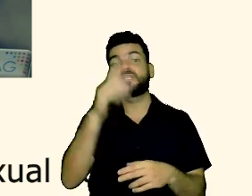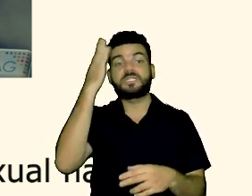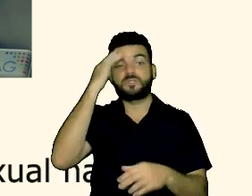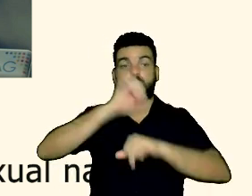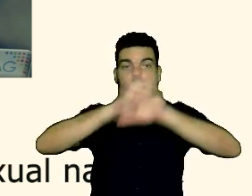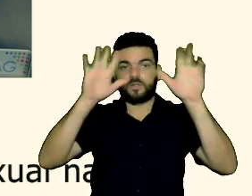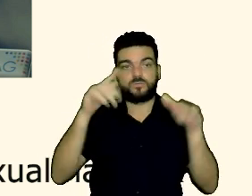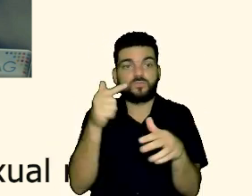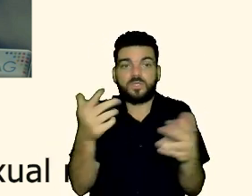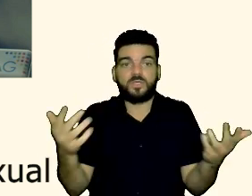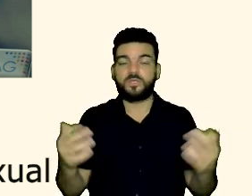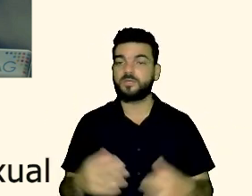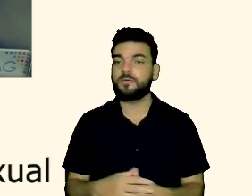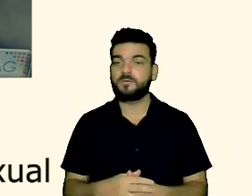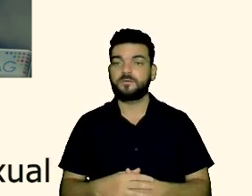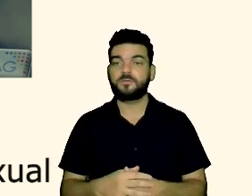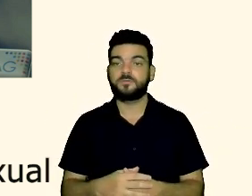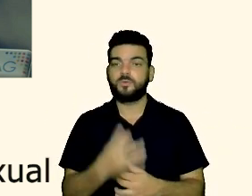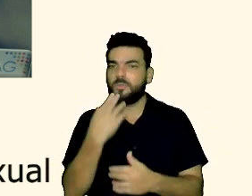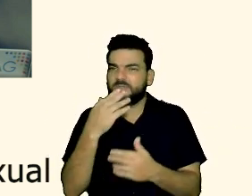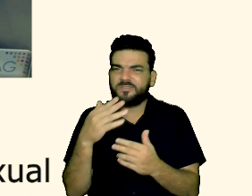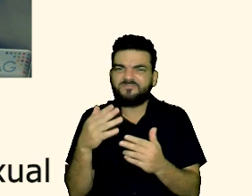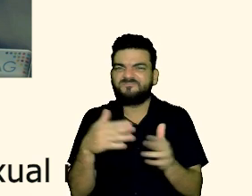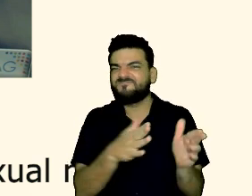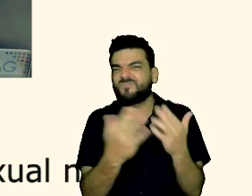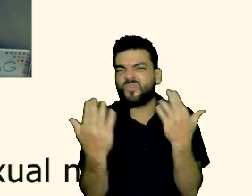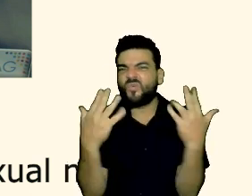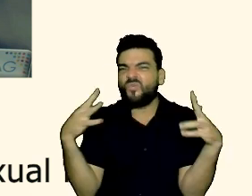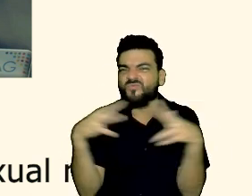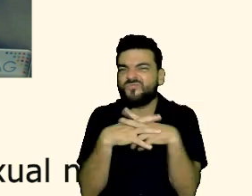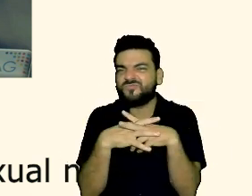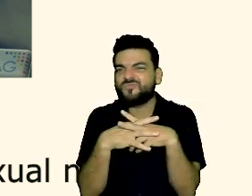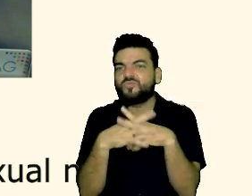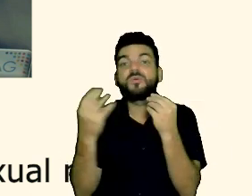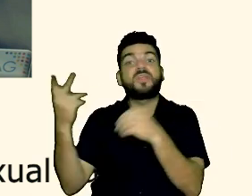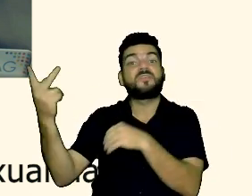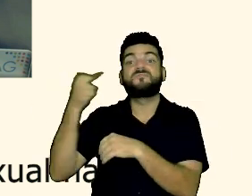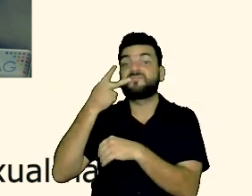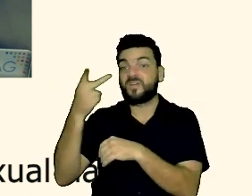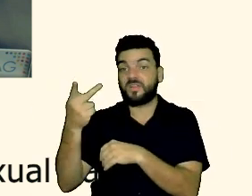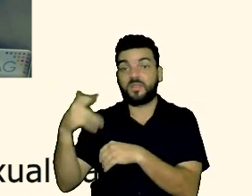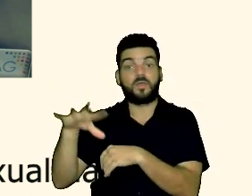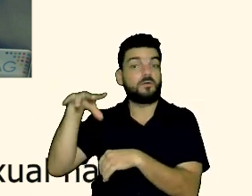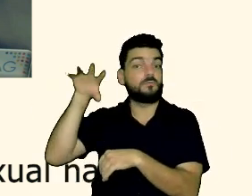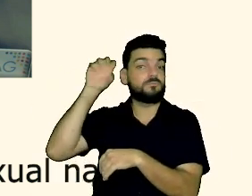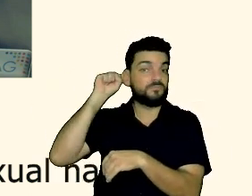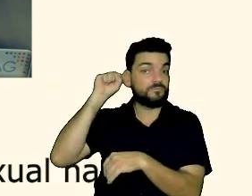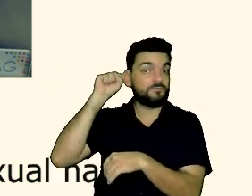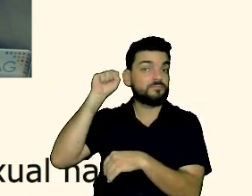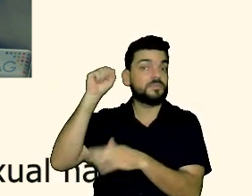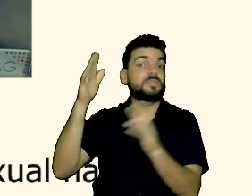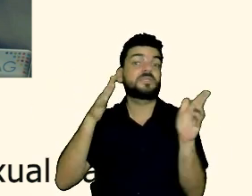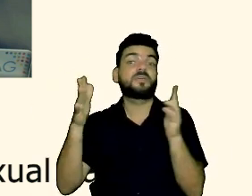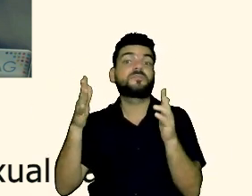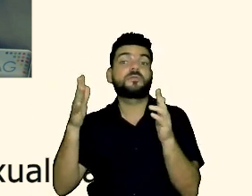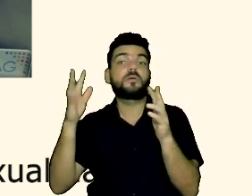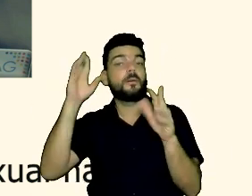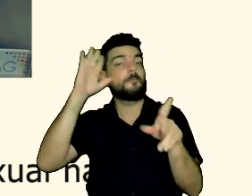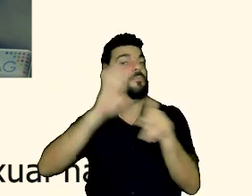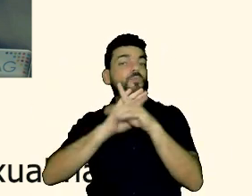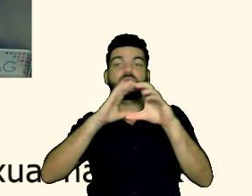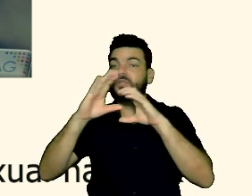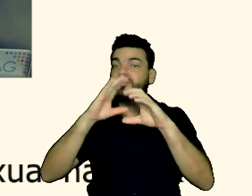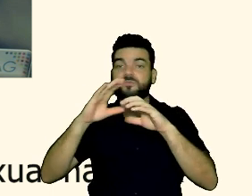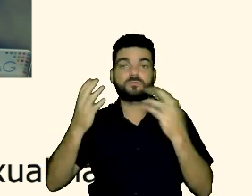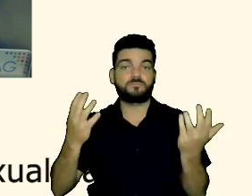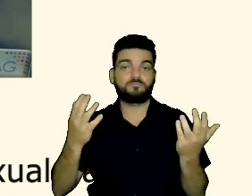fala e o que escuta é preenchido por recursos de comunicação que constroem percepções. Então, o